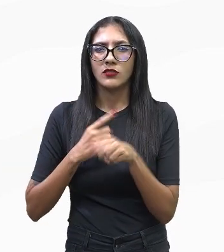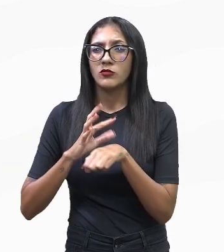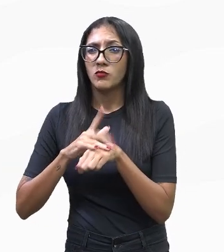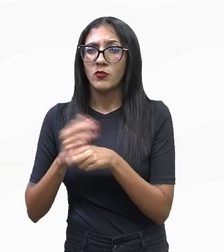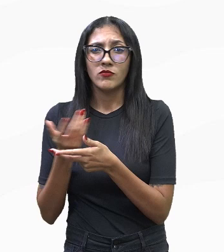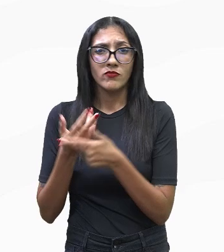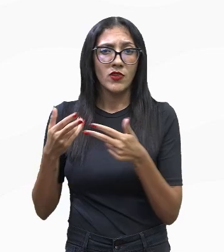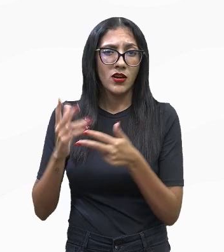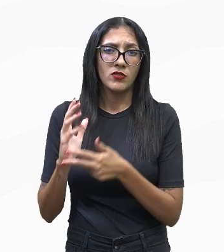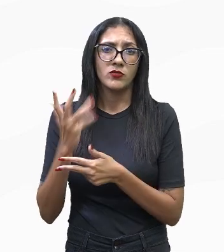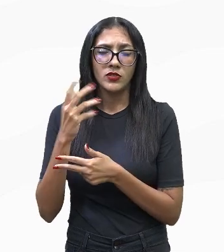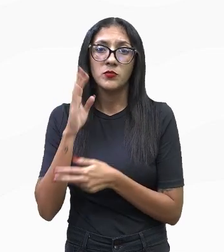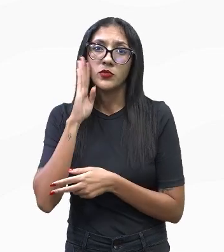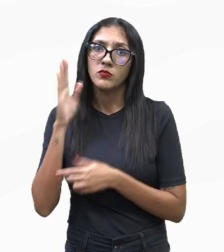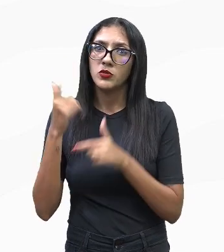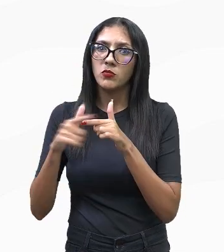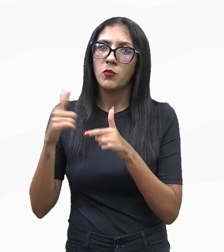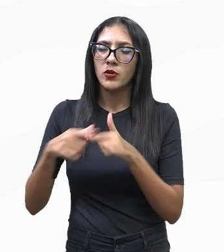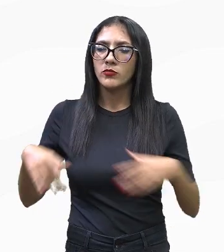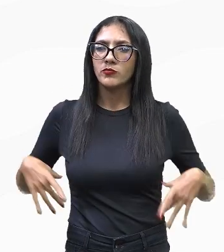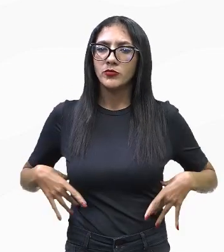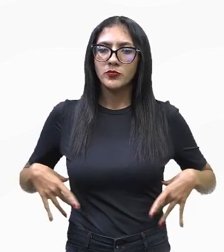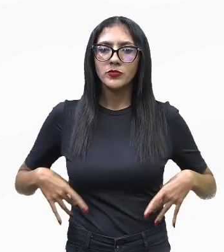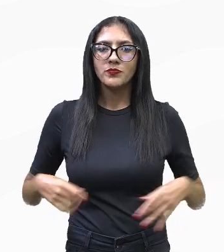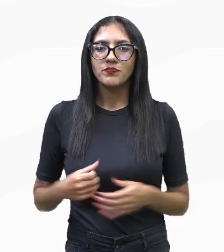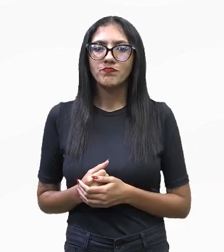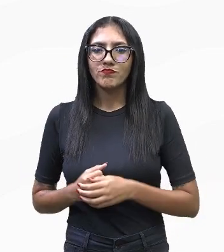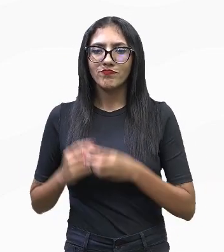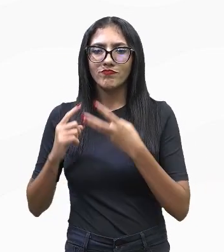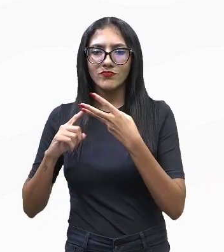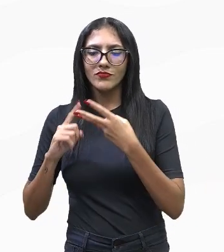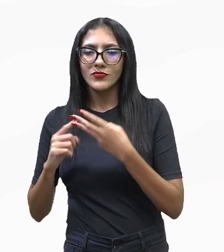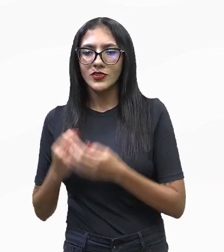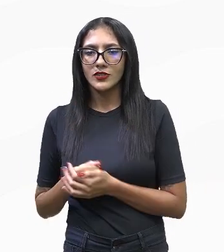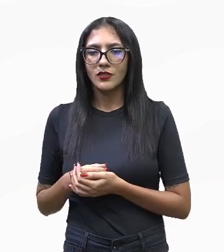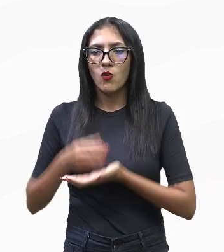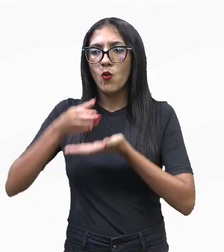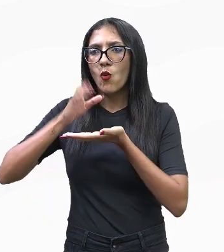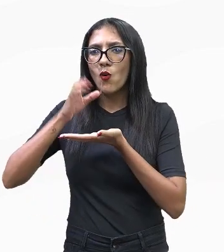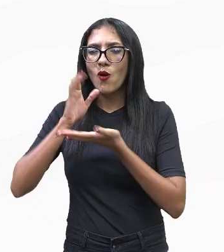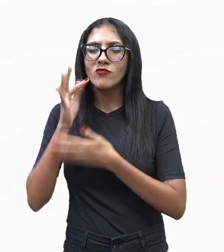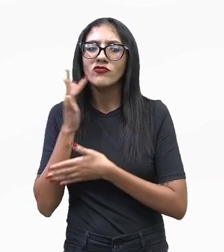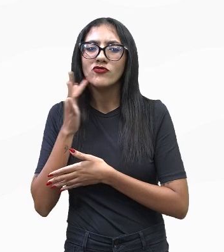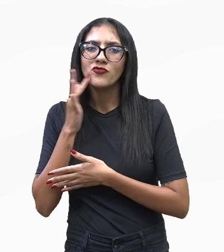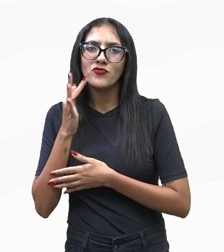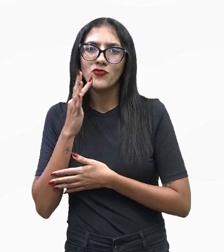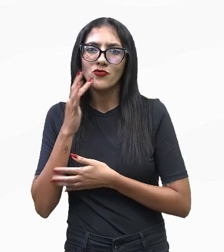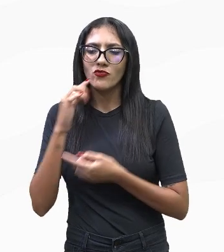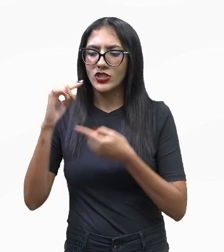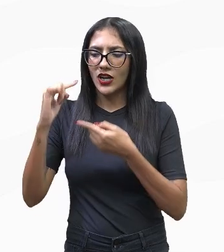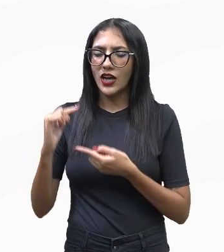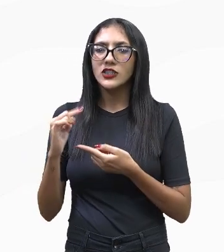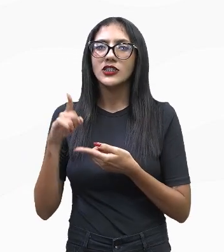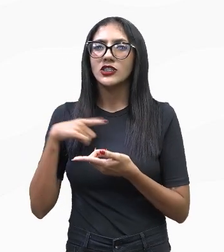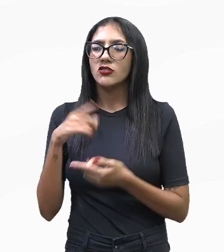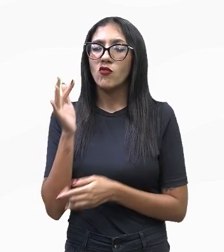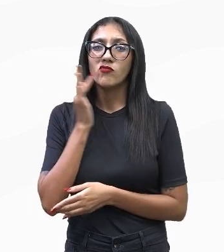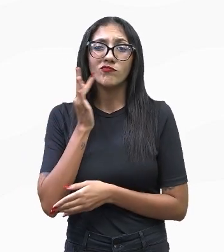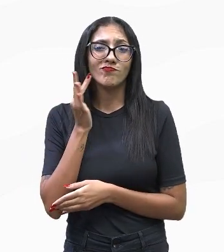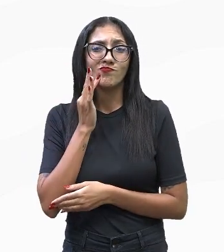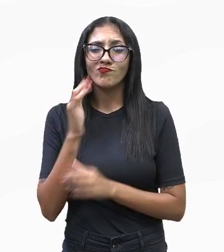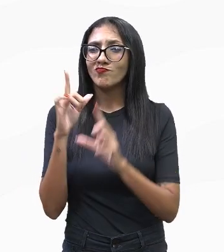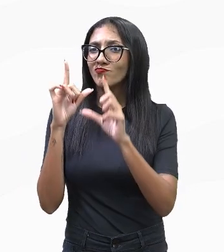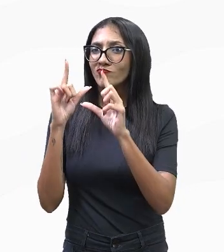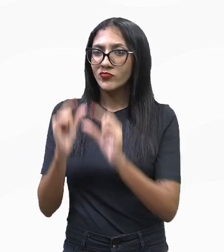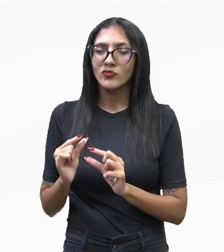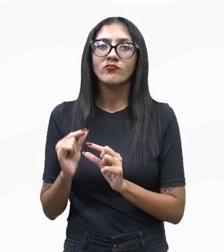crônicas, principalmente pulmonares. E o suco de abacaxi de caixinha, esses daí de fruta tem muito pouco,